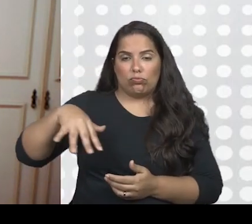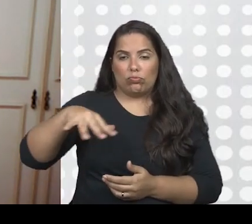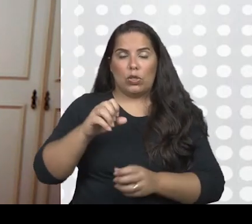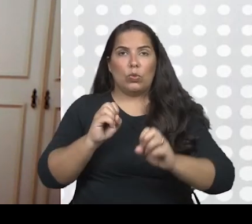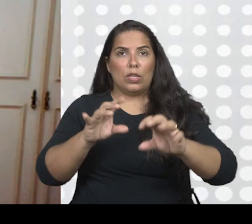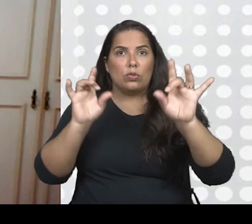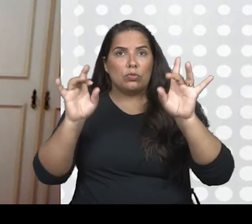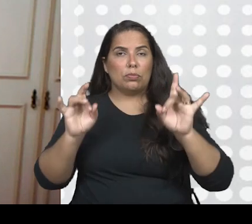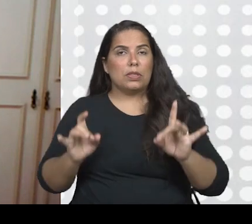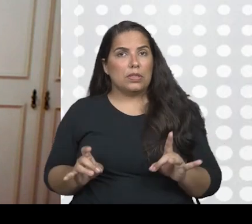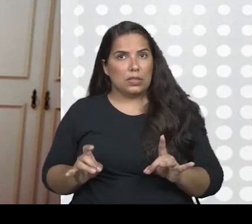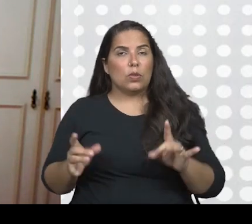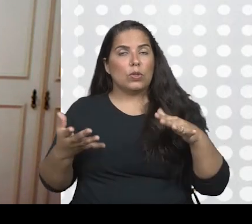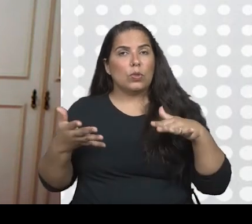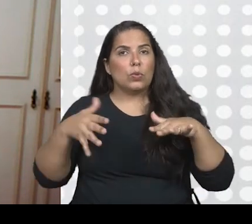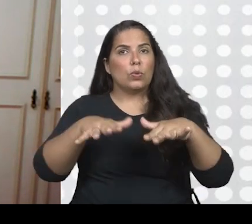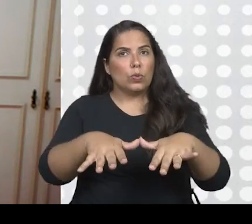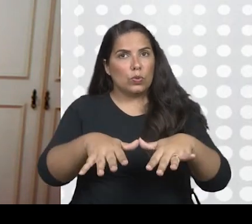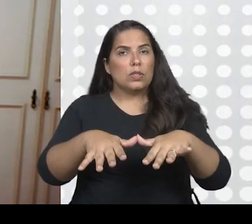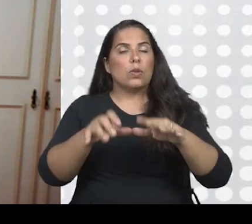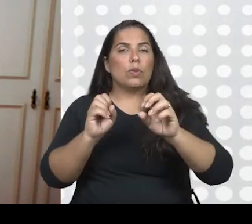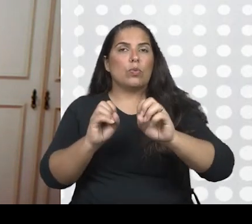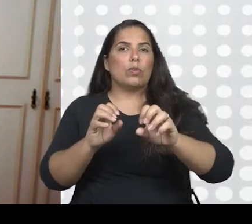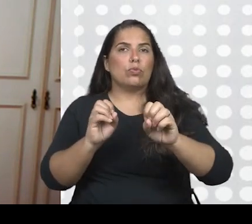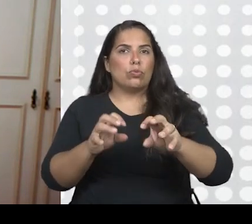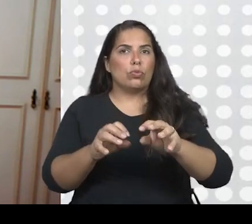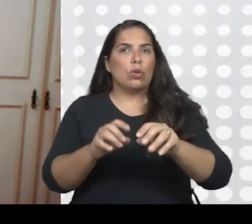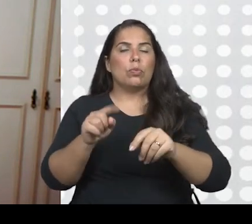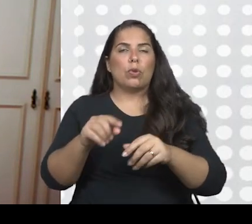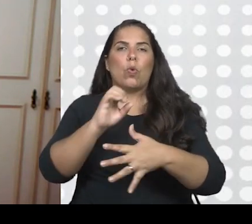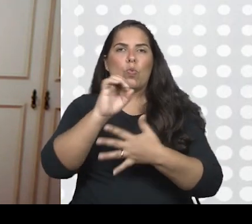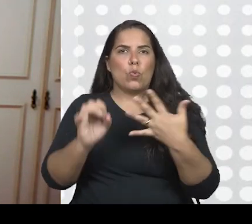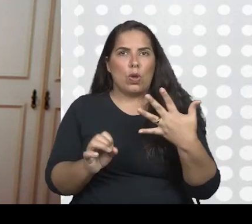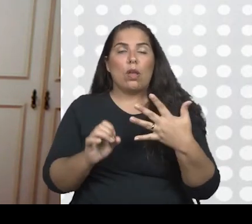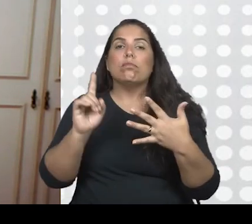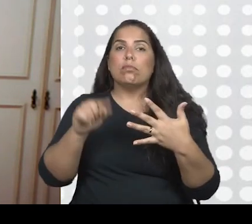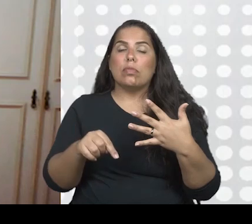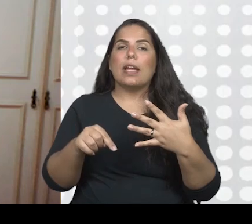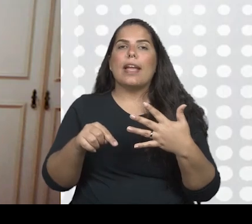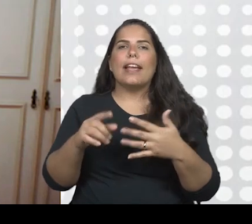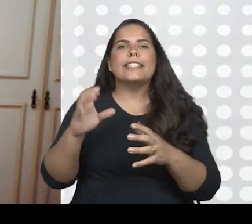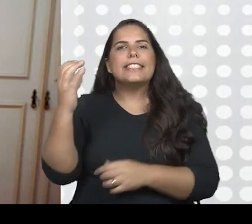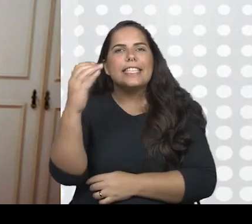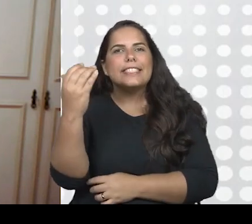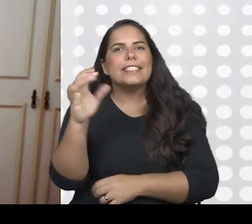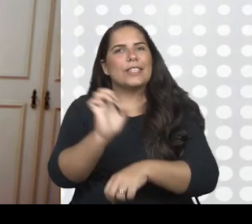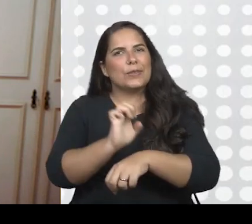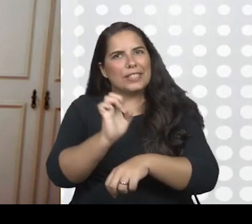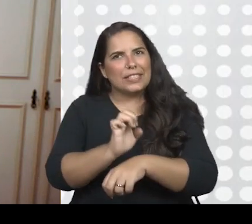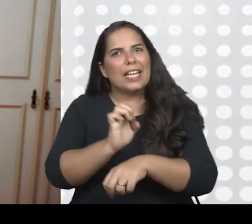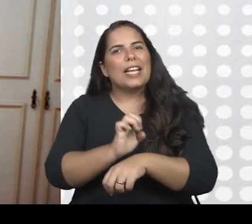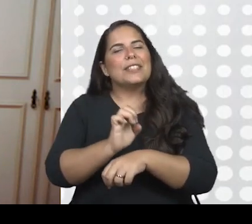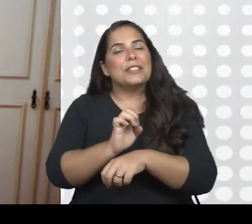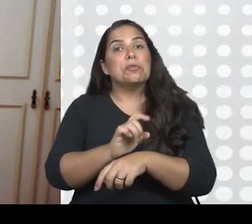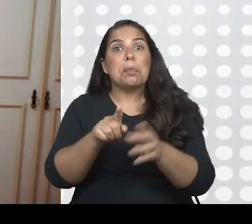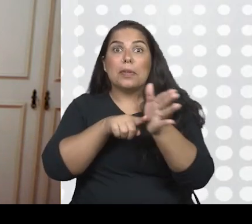de Educação Especial e Inclusão Educacional da Rural, é cientista do nosso estado pela